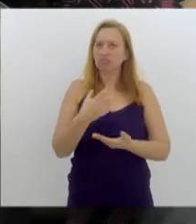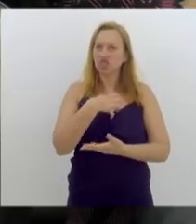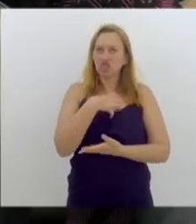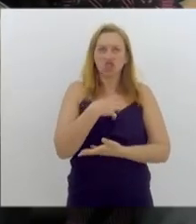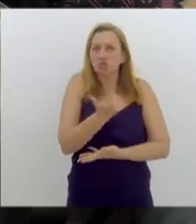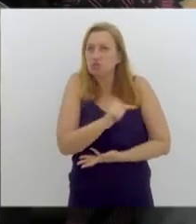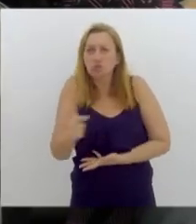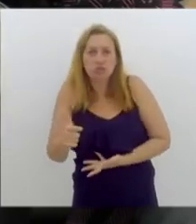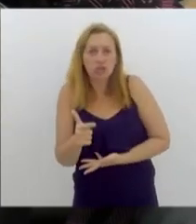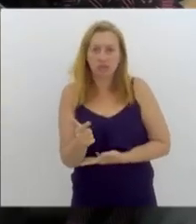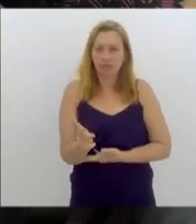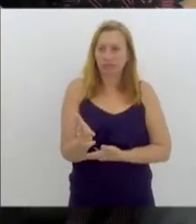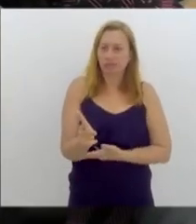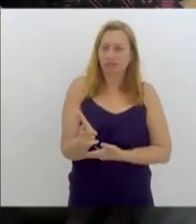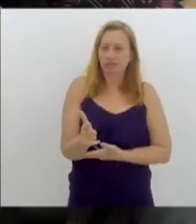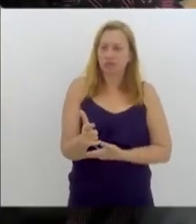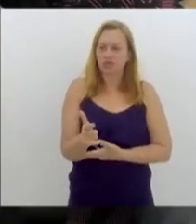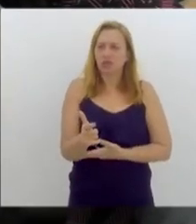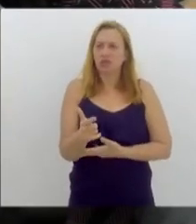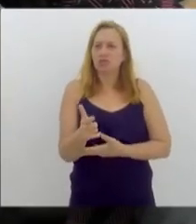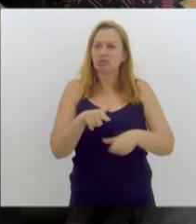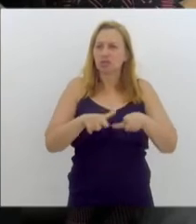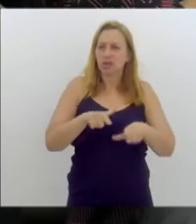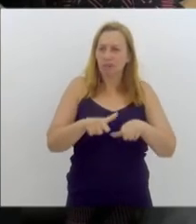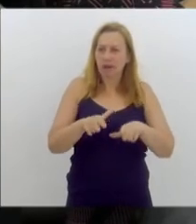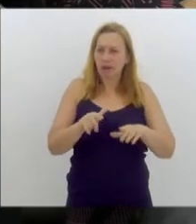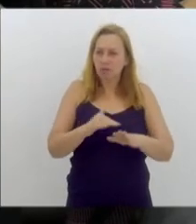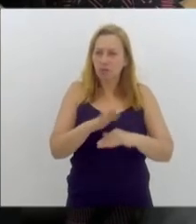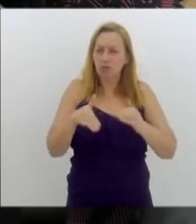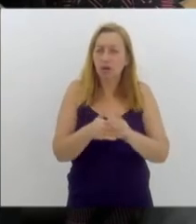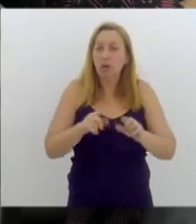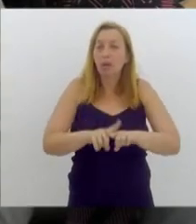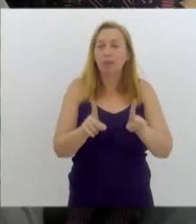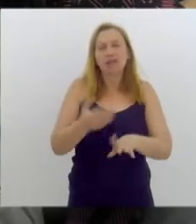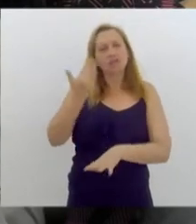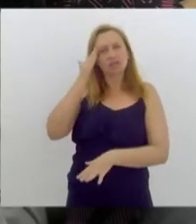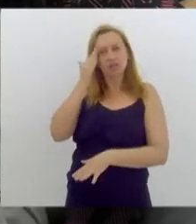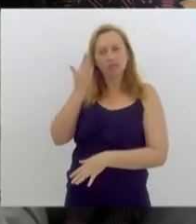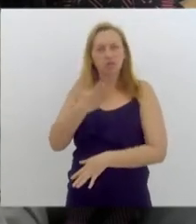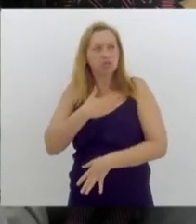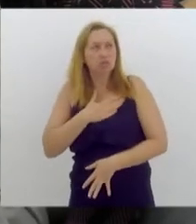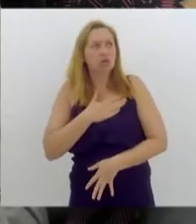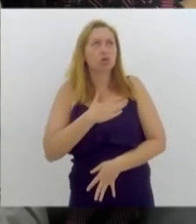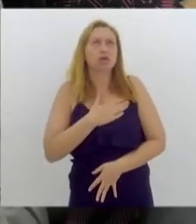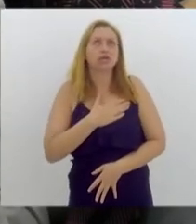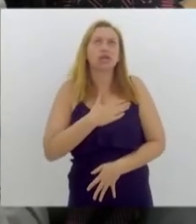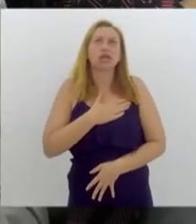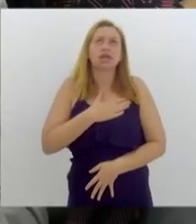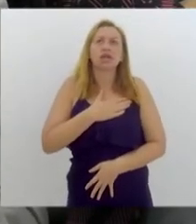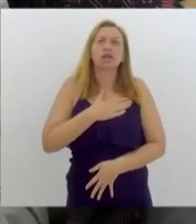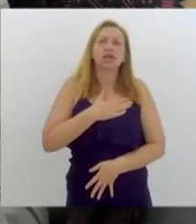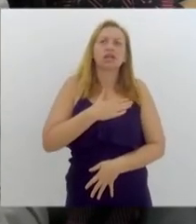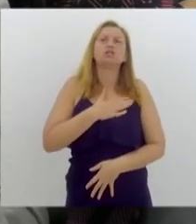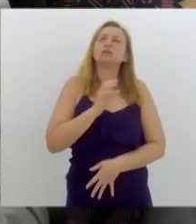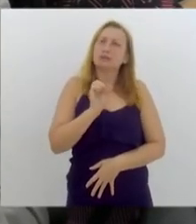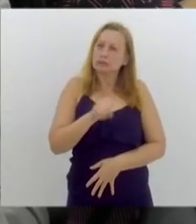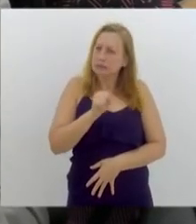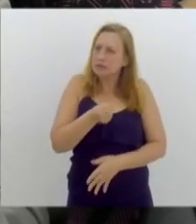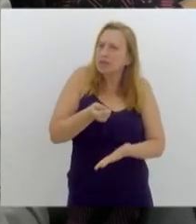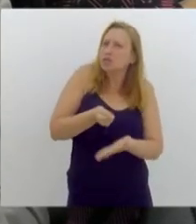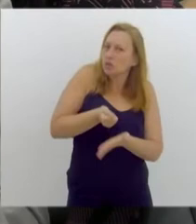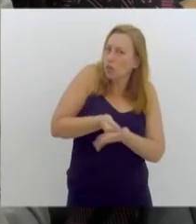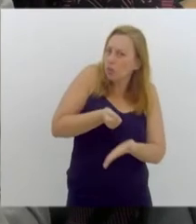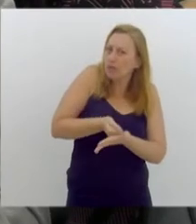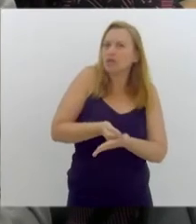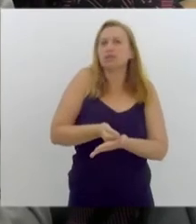sentido que você tenha o serviço por completo então meu entendimento é de que cabe sim a cobrança